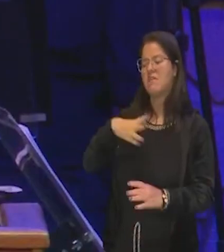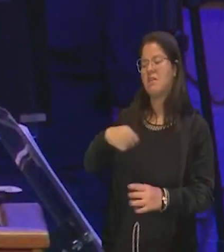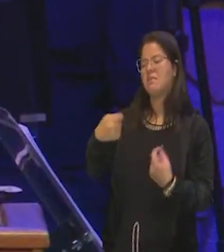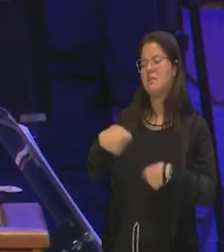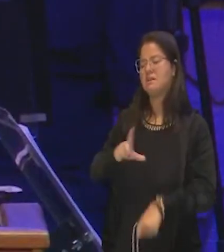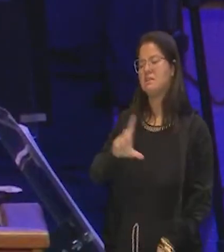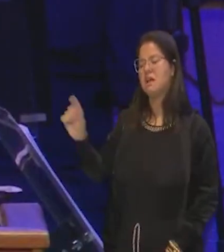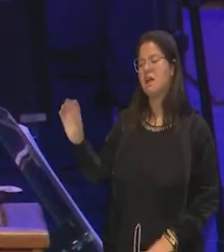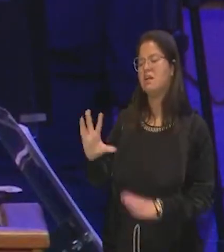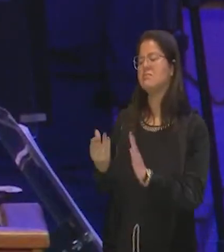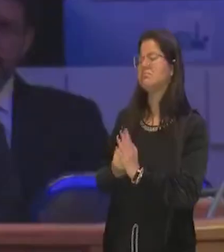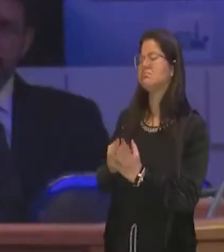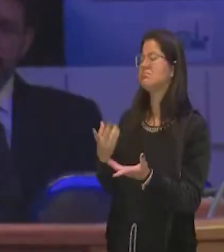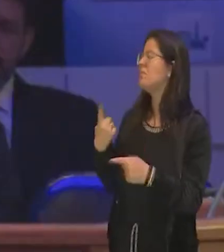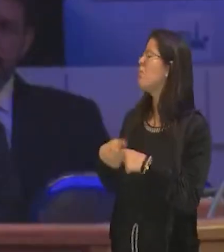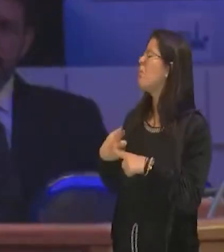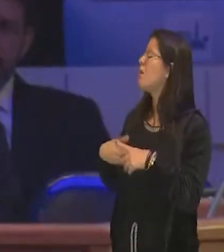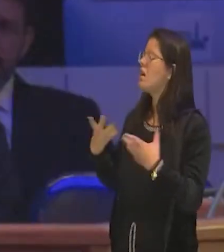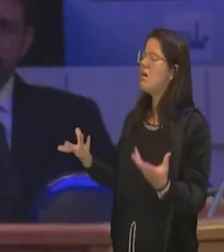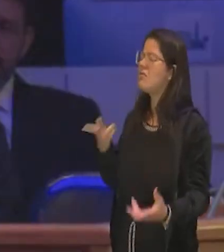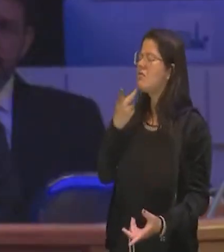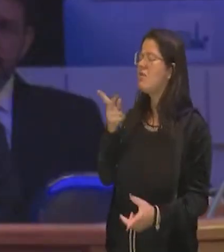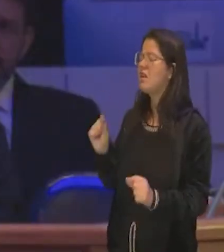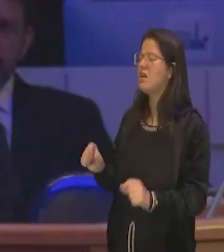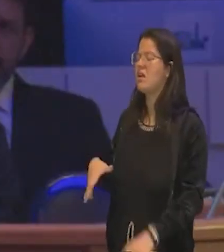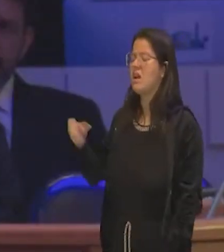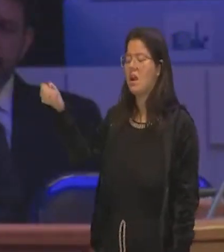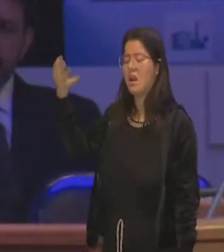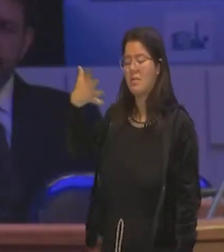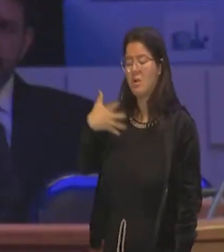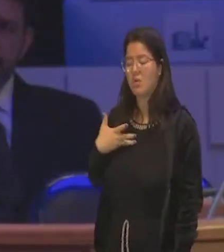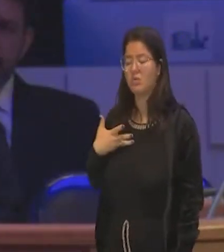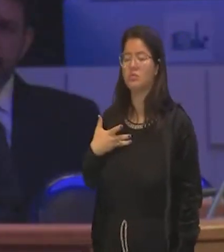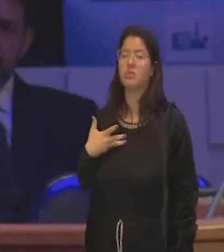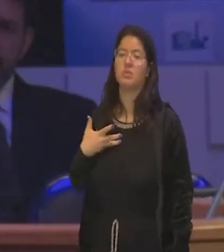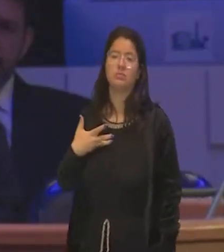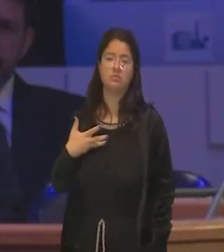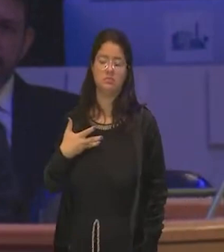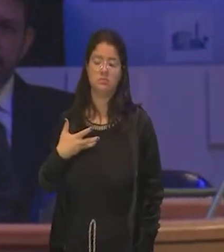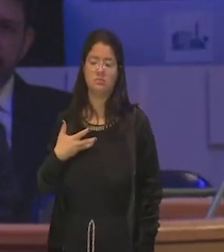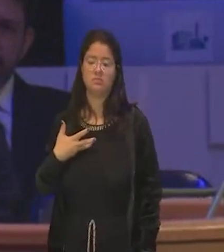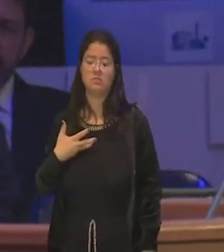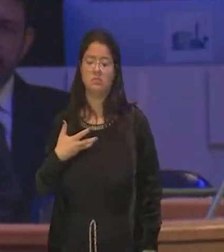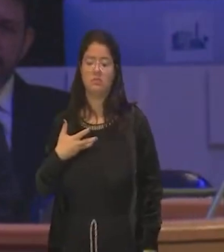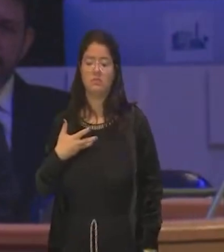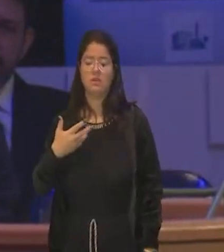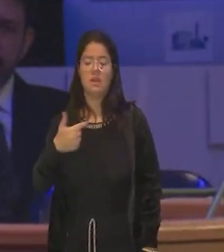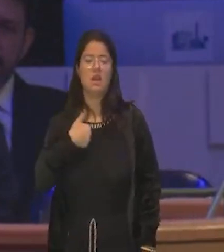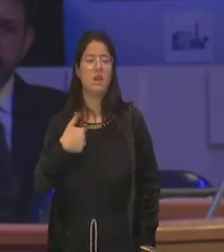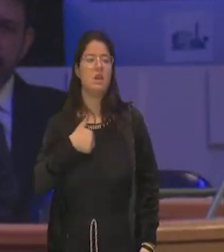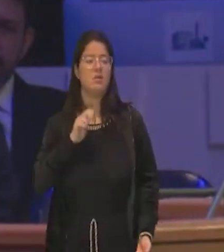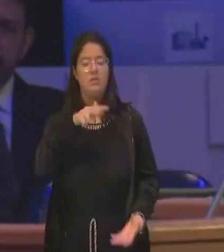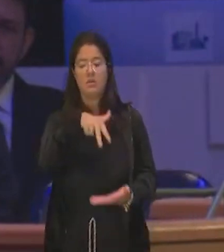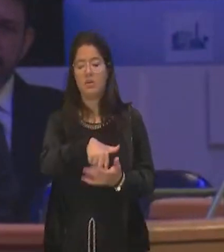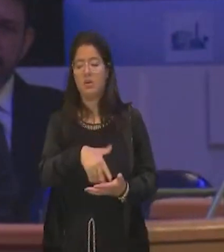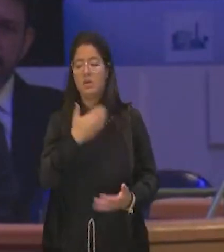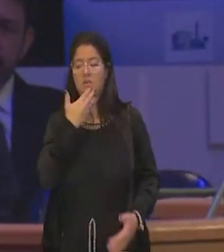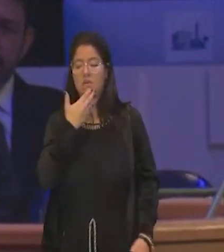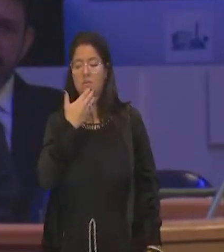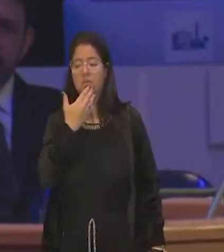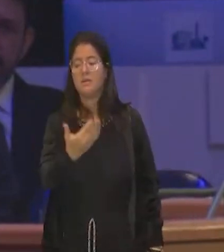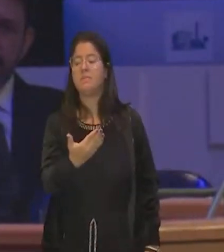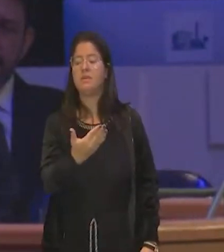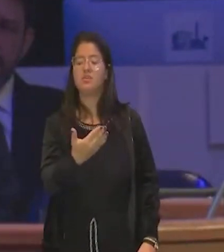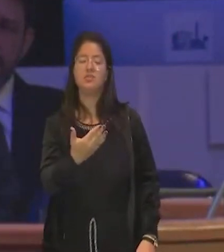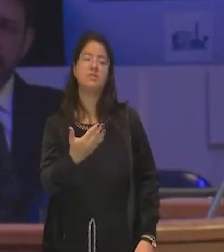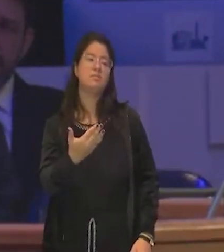E eu perguntei: o que a sua filha fez? E ele me contou o que a filha fez. E ele foi me dizer: eu estou aqui para pedir o desligamento da